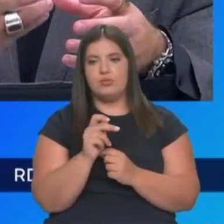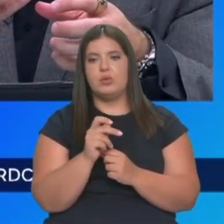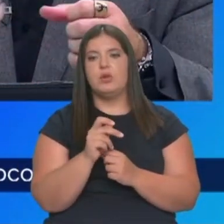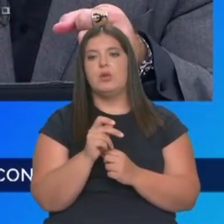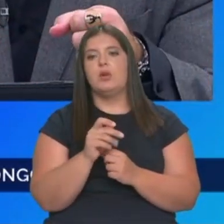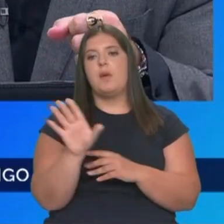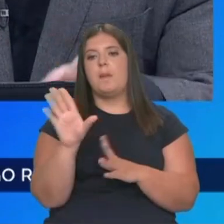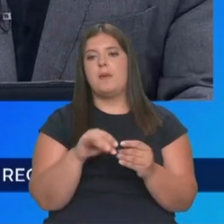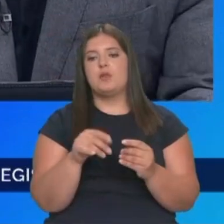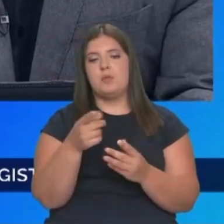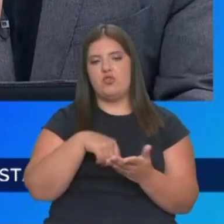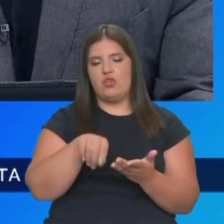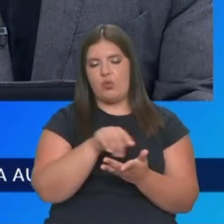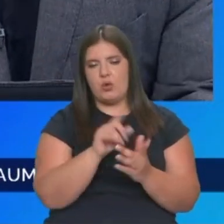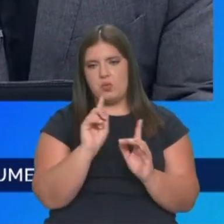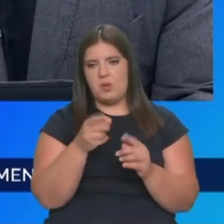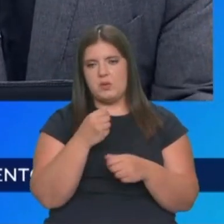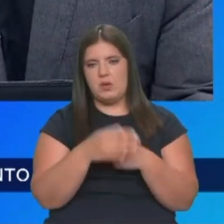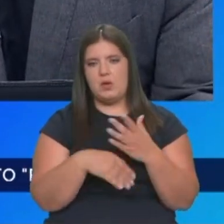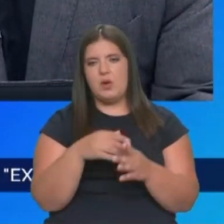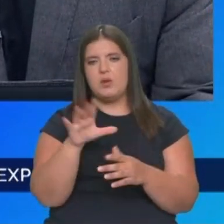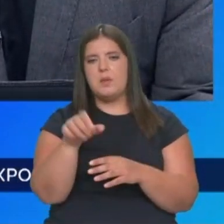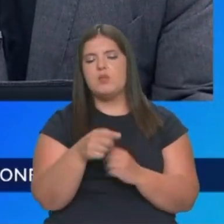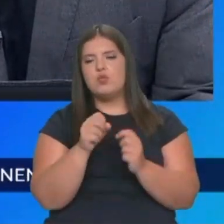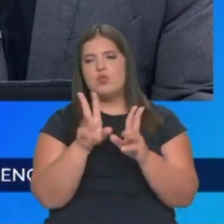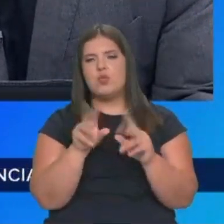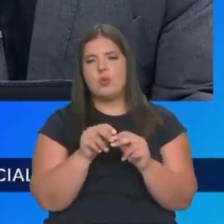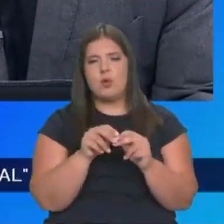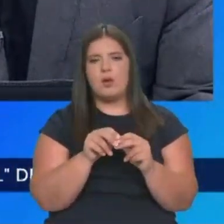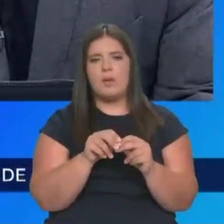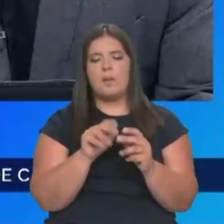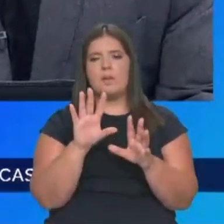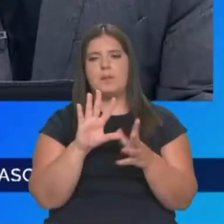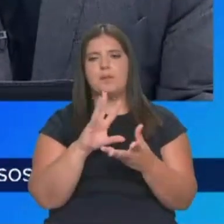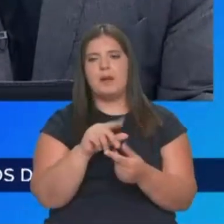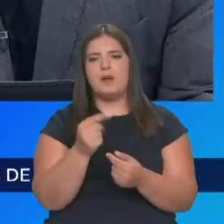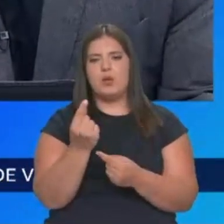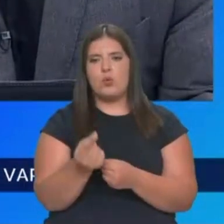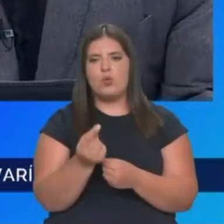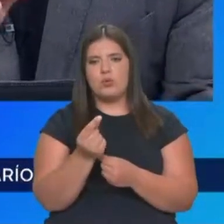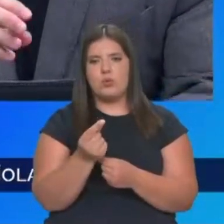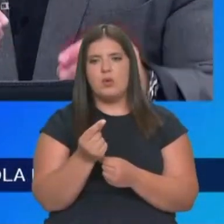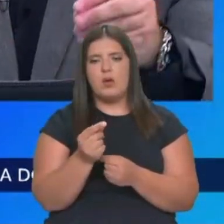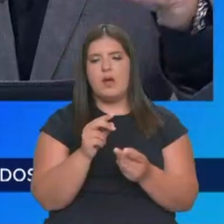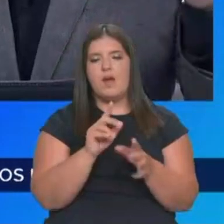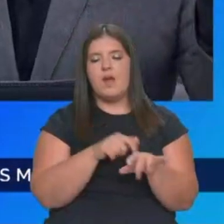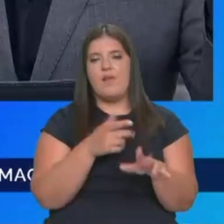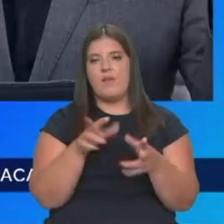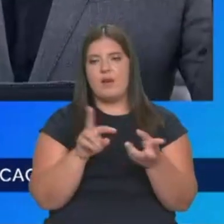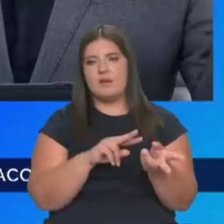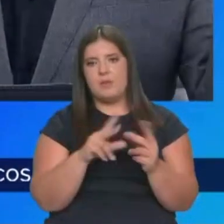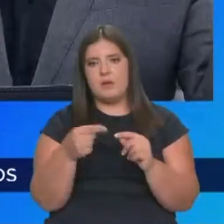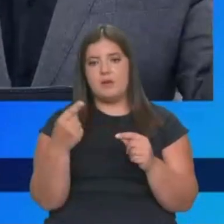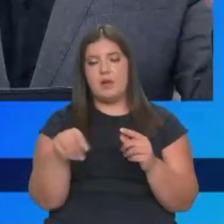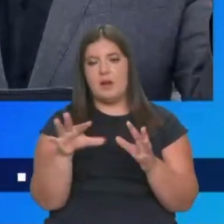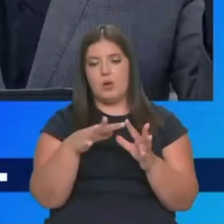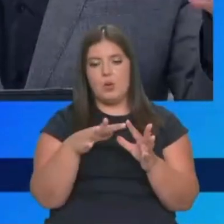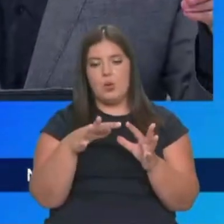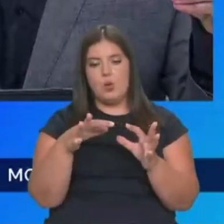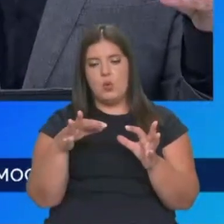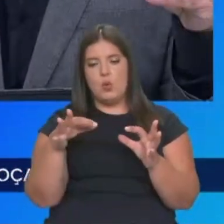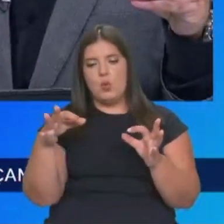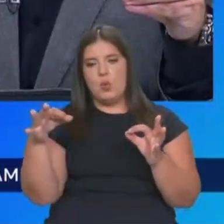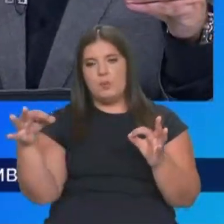órbitas mais ou menos circulares. Nós nunca apanhámos propriamente um planeta deste tipo a migrar, ou seja, que tem ainda uma órbita muito excêntrica,